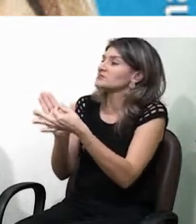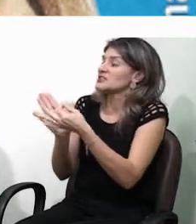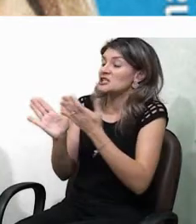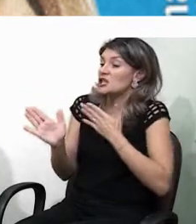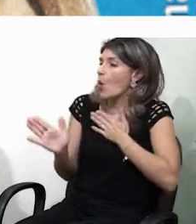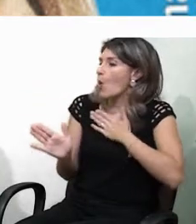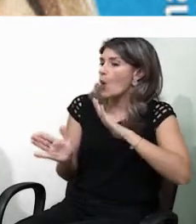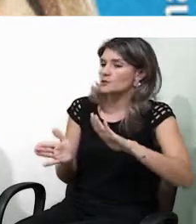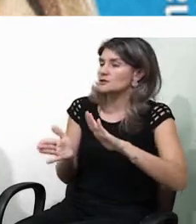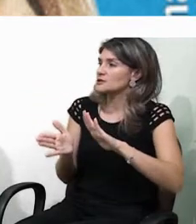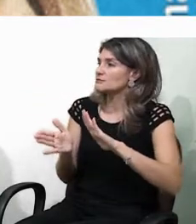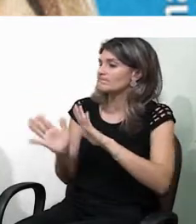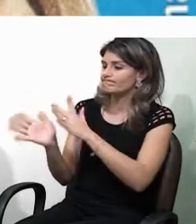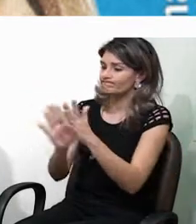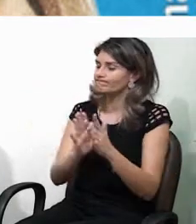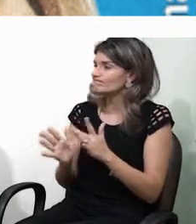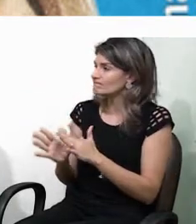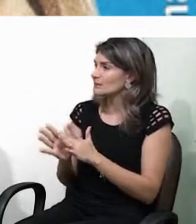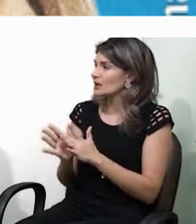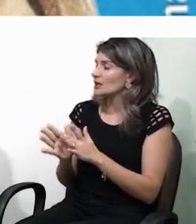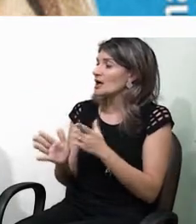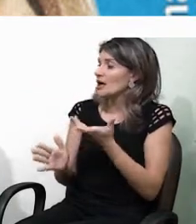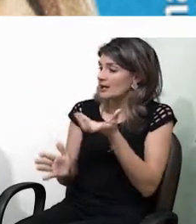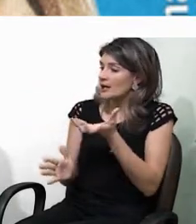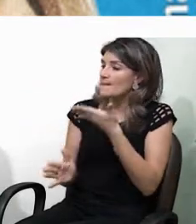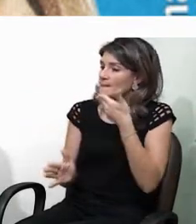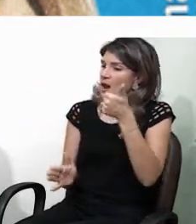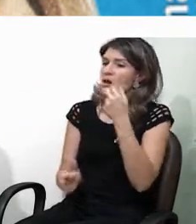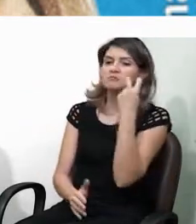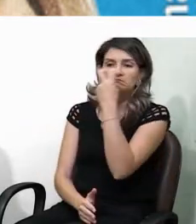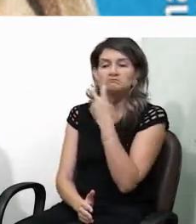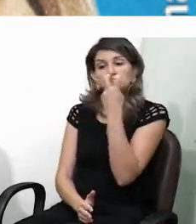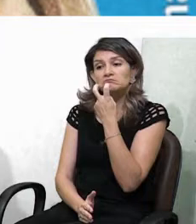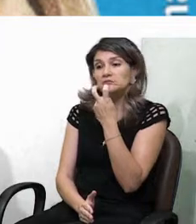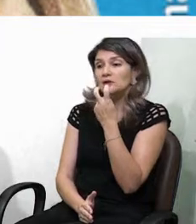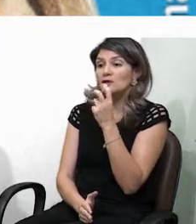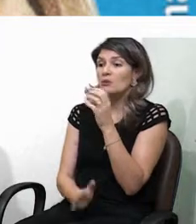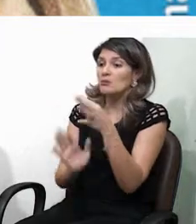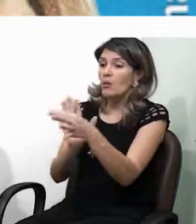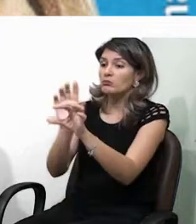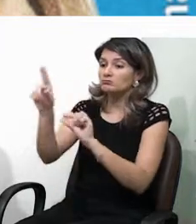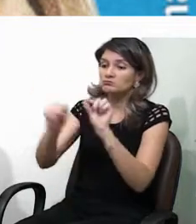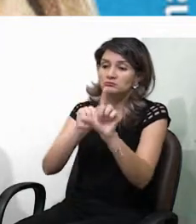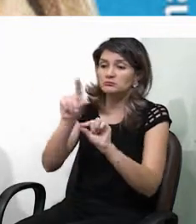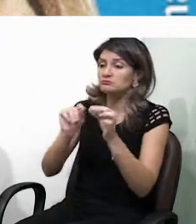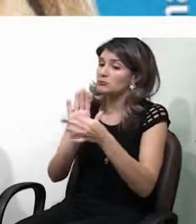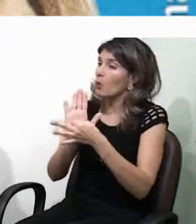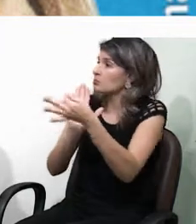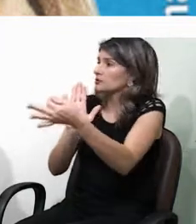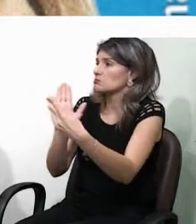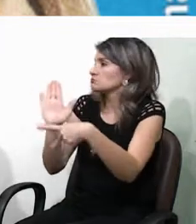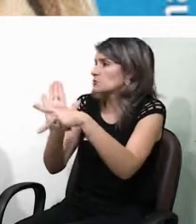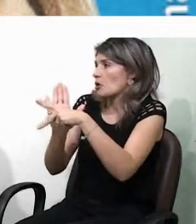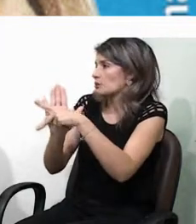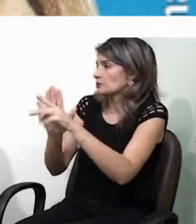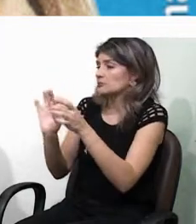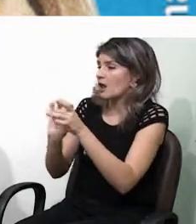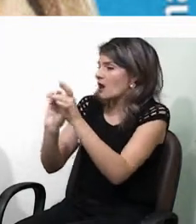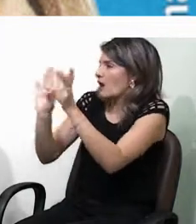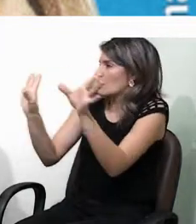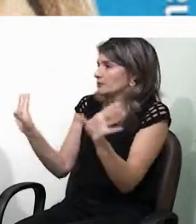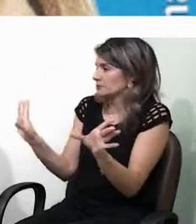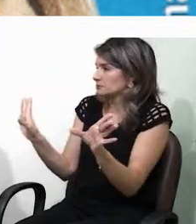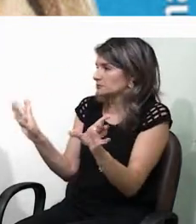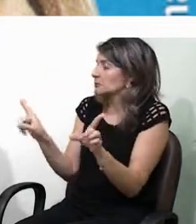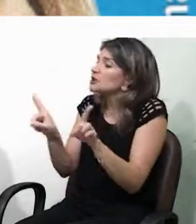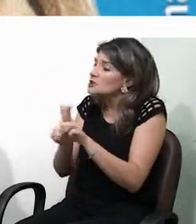são surdos. Então, cada um tem uma identidade, algo que é formado por ele mesmo. E eles podem também participar dessa